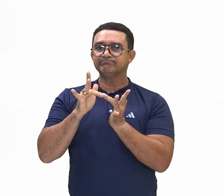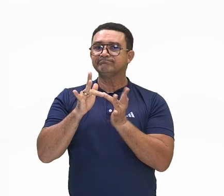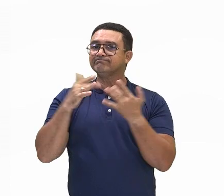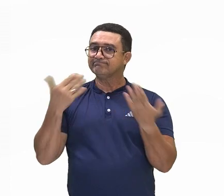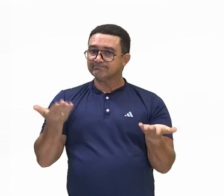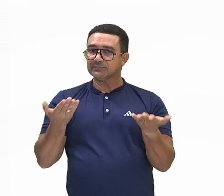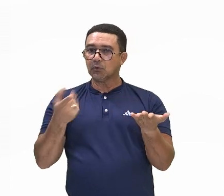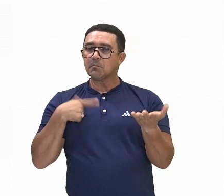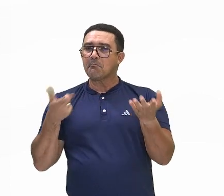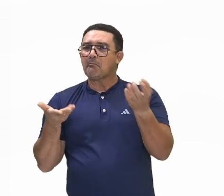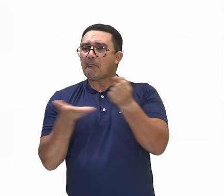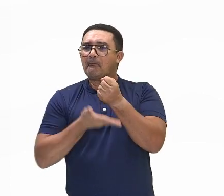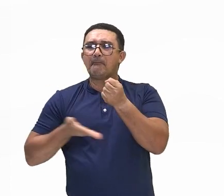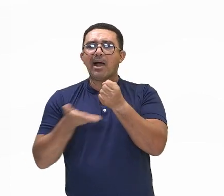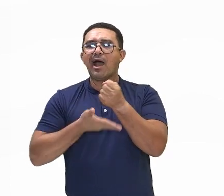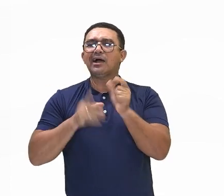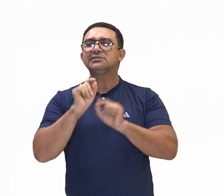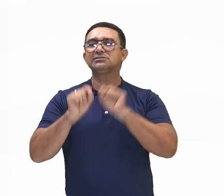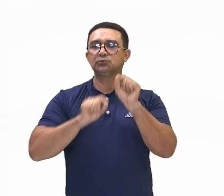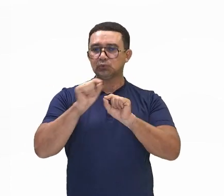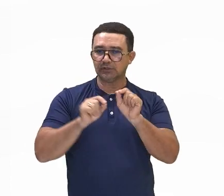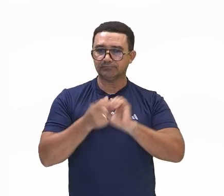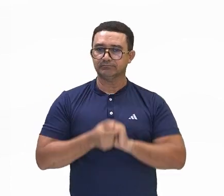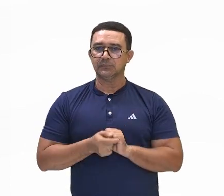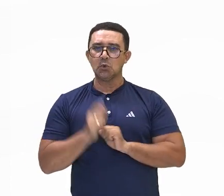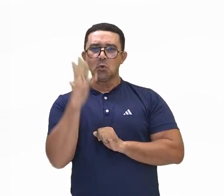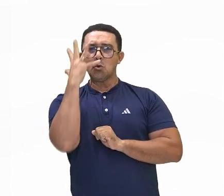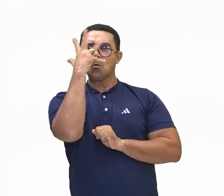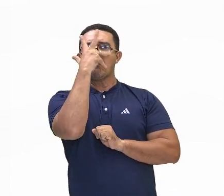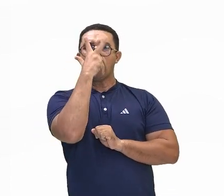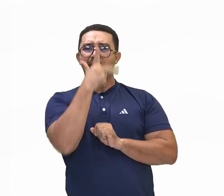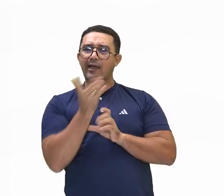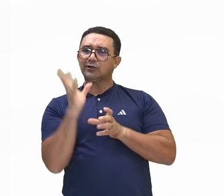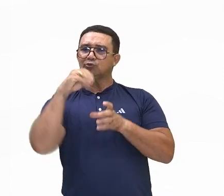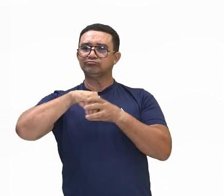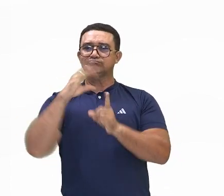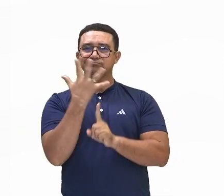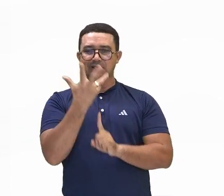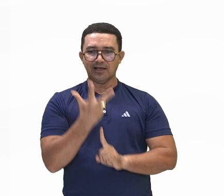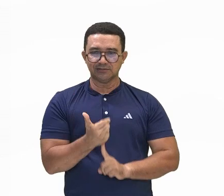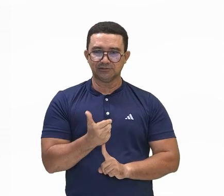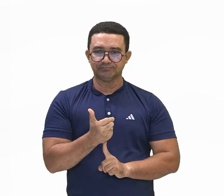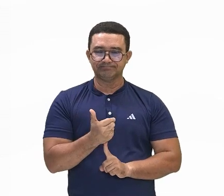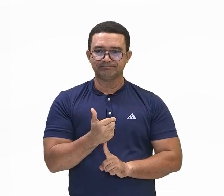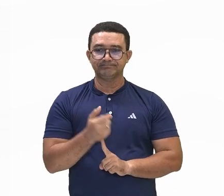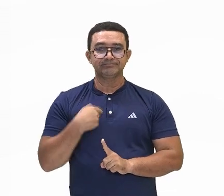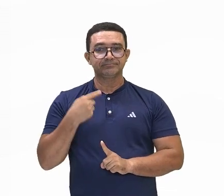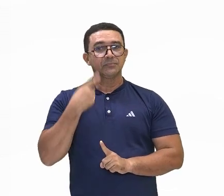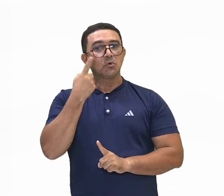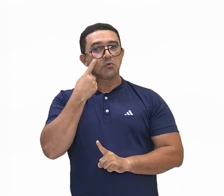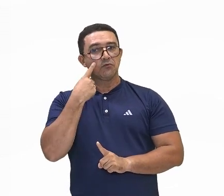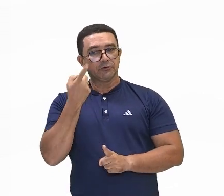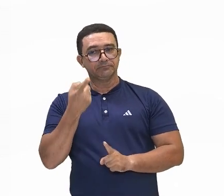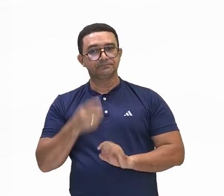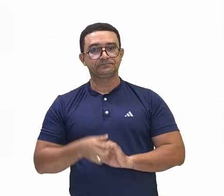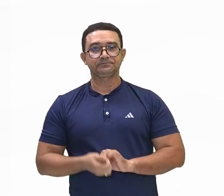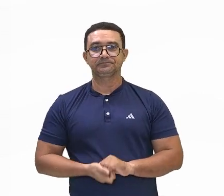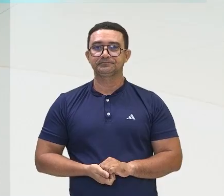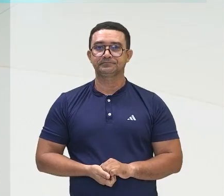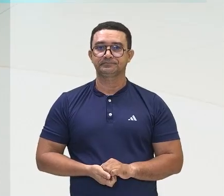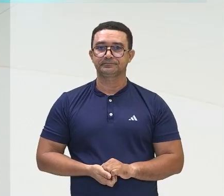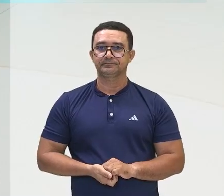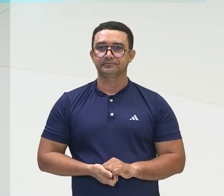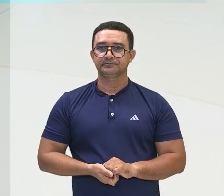princípio, olha a palavra destacada aí, o belo na arte. Então, eu quero que vocês acompanhem o raciocínio aqui comigo.